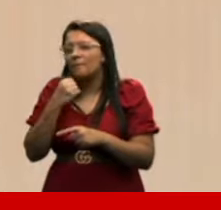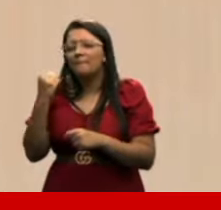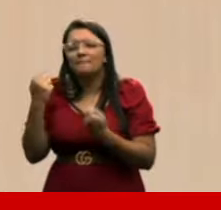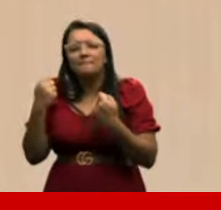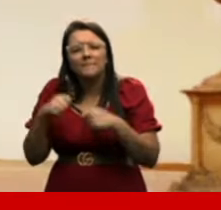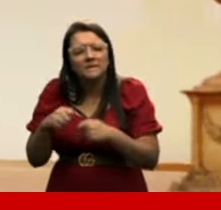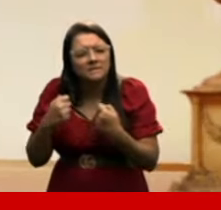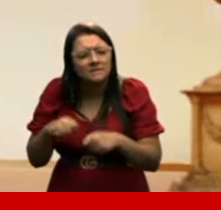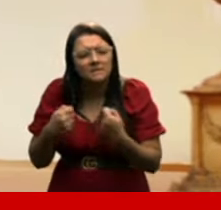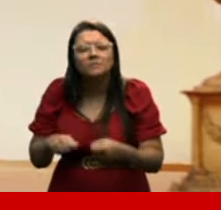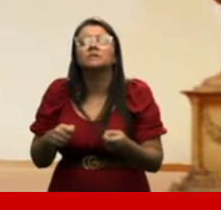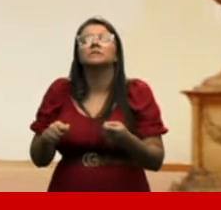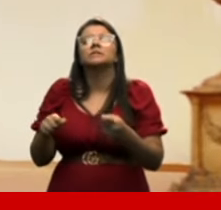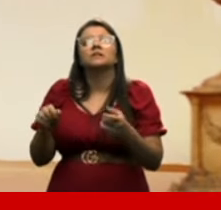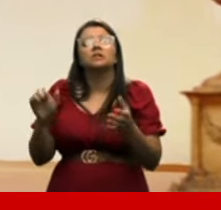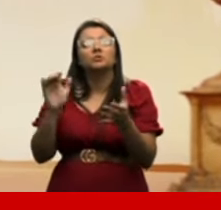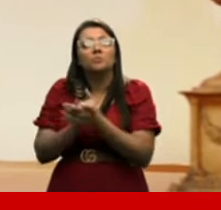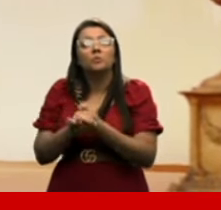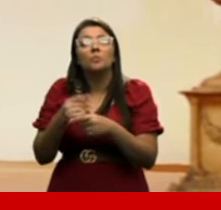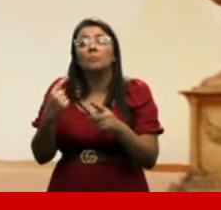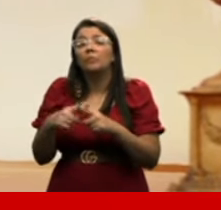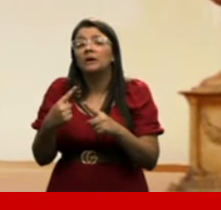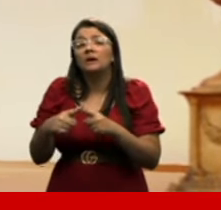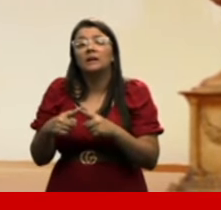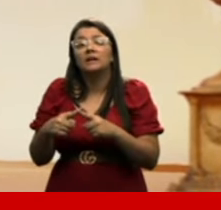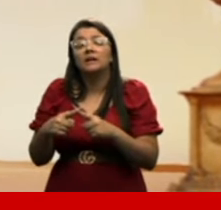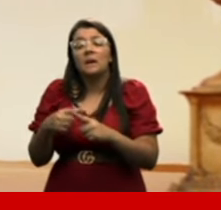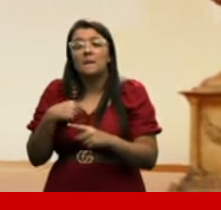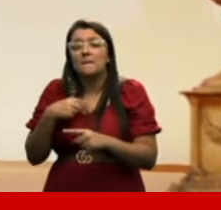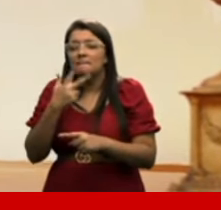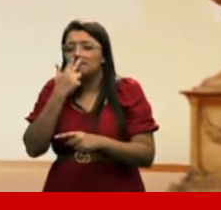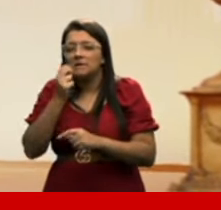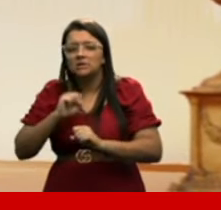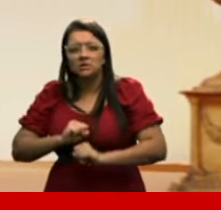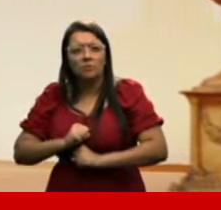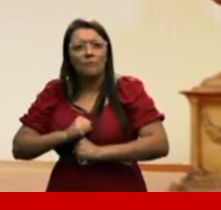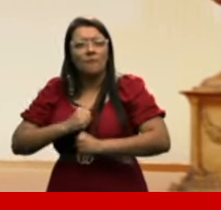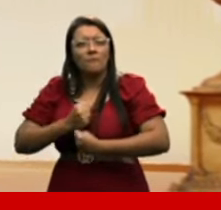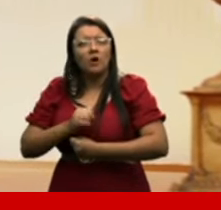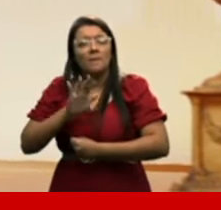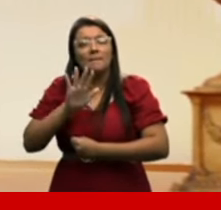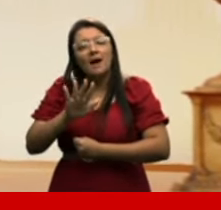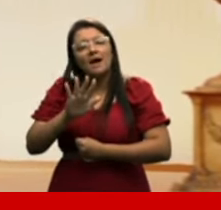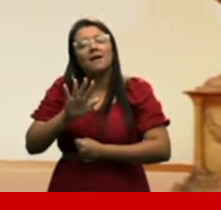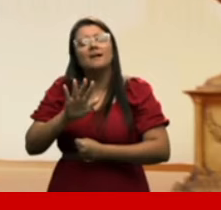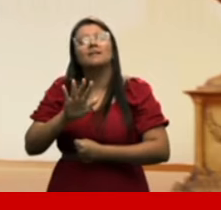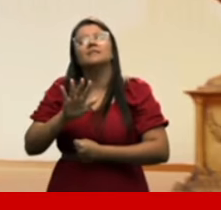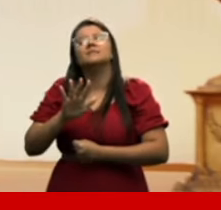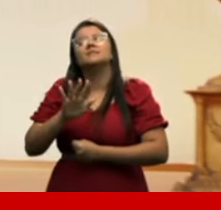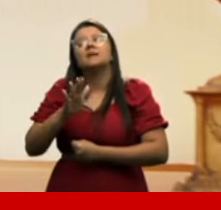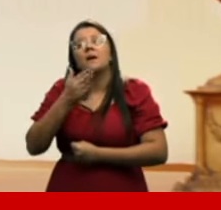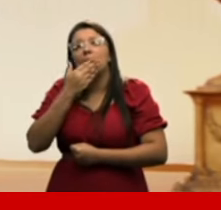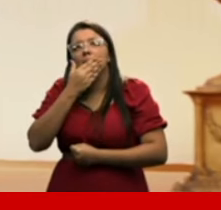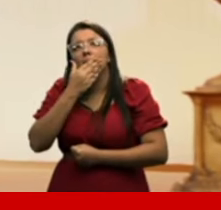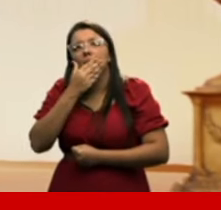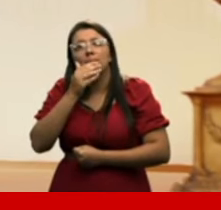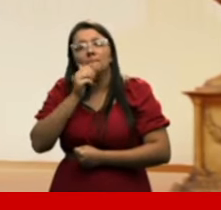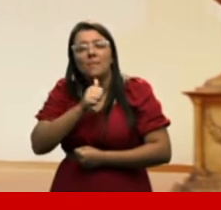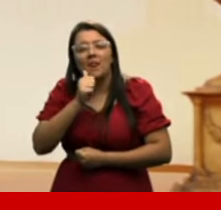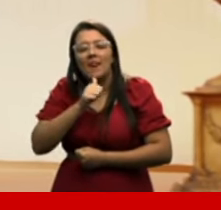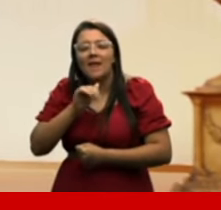esposa. Parece que eles são fortes. Mas a mulher é mais forte que